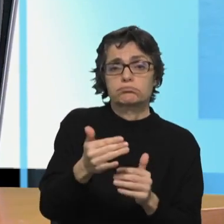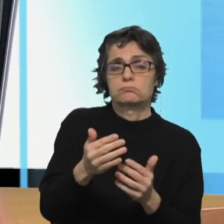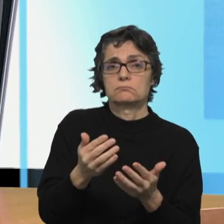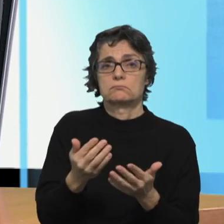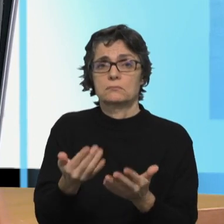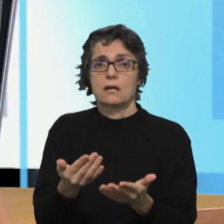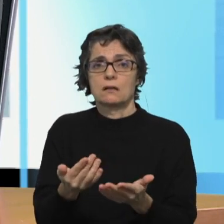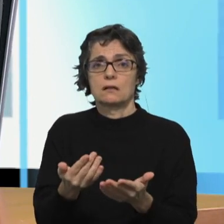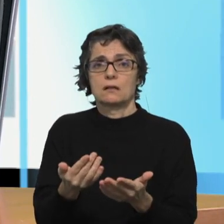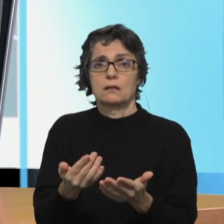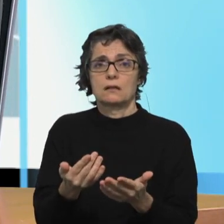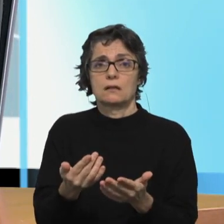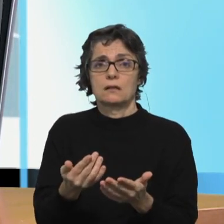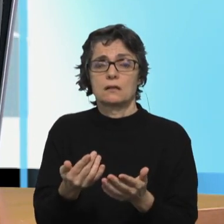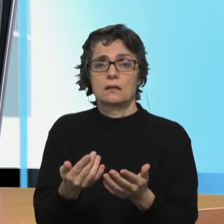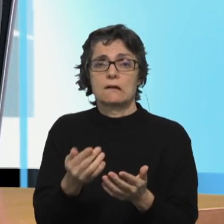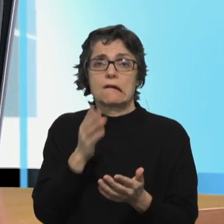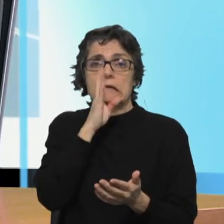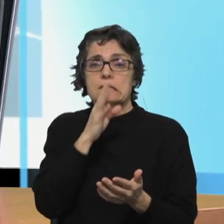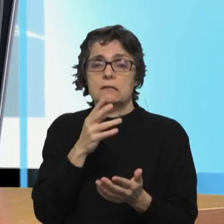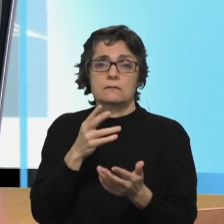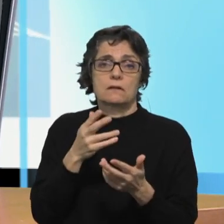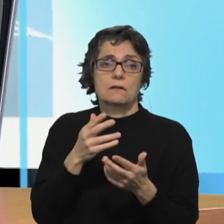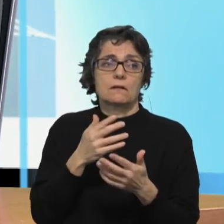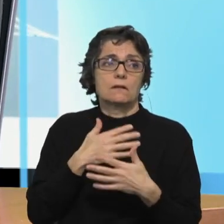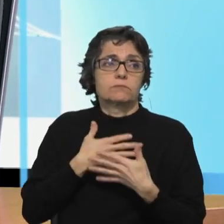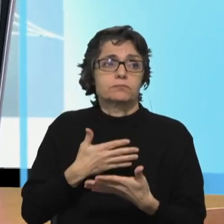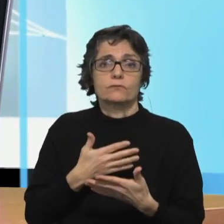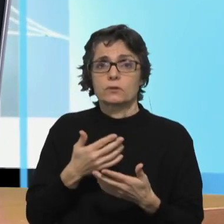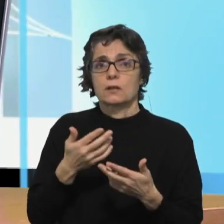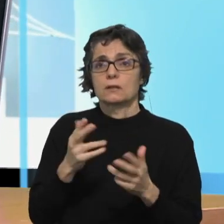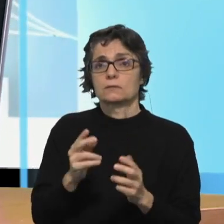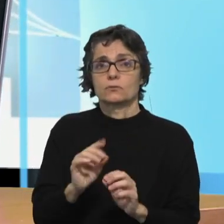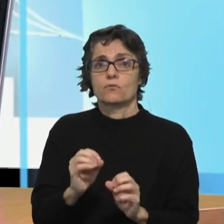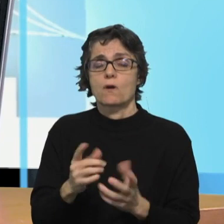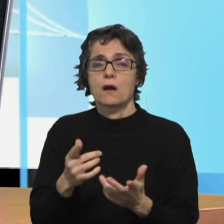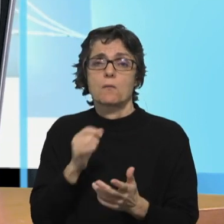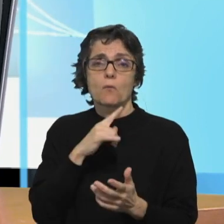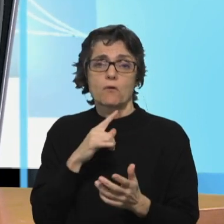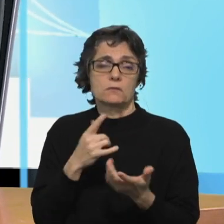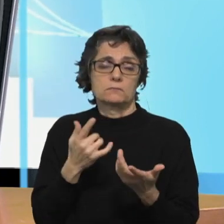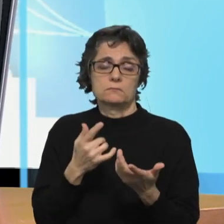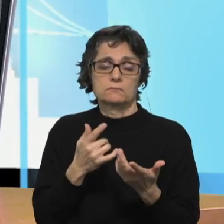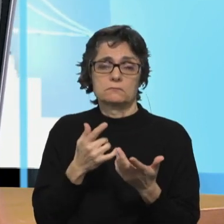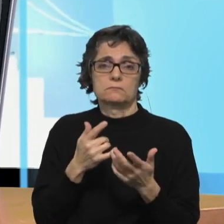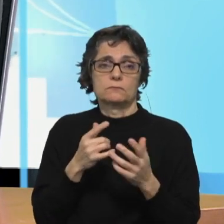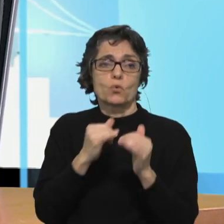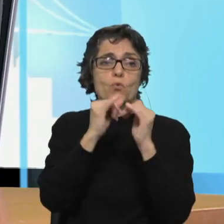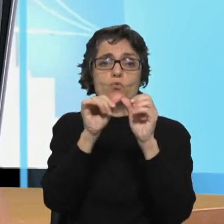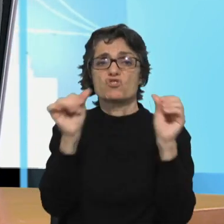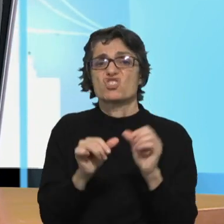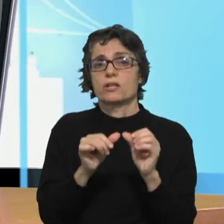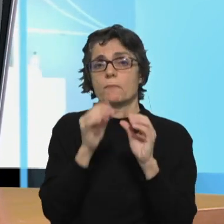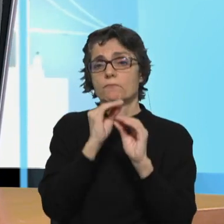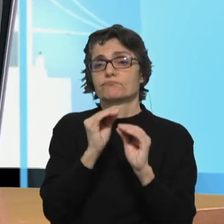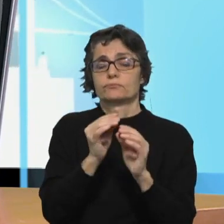mãe B não estiverem disponíveis para mais, pode tornar-se quase numa catequese sistemática com adultos. Enfim, o documento dos bispos